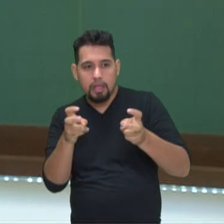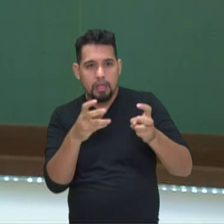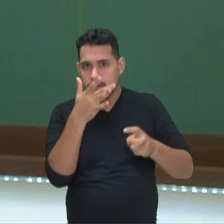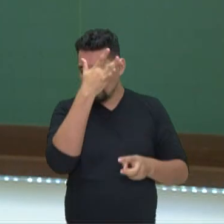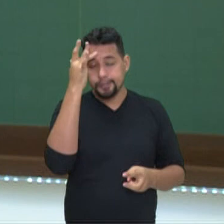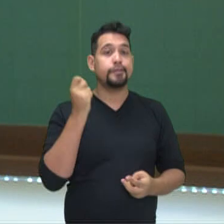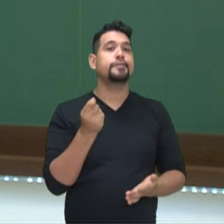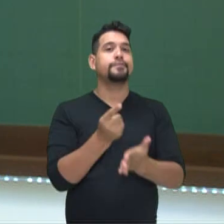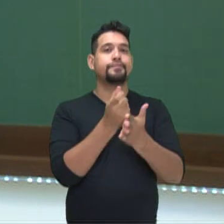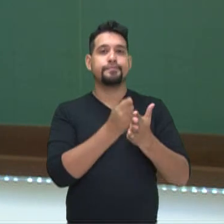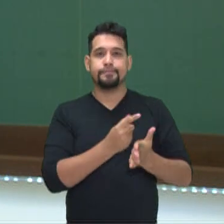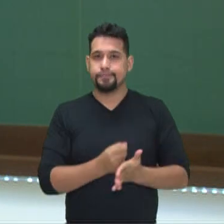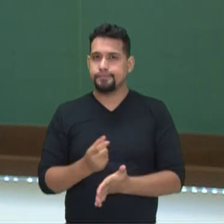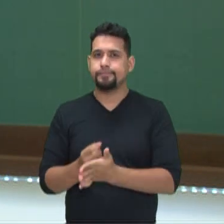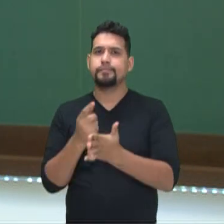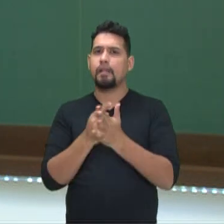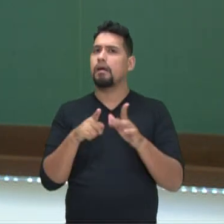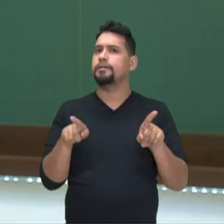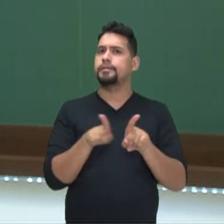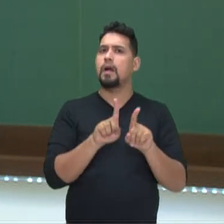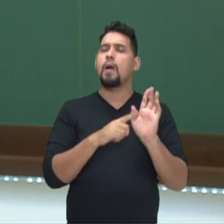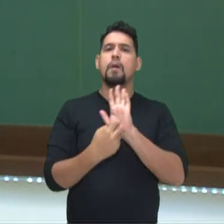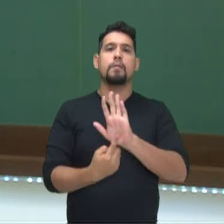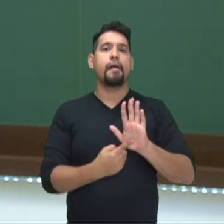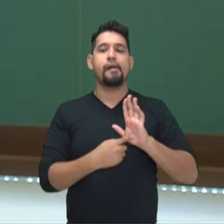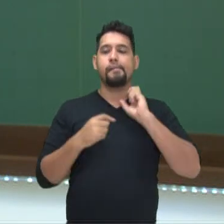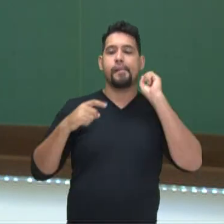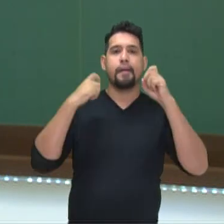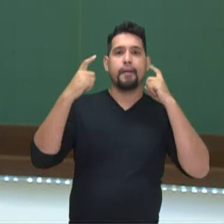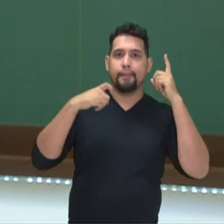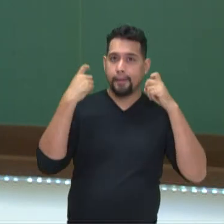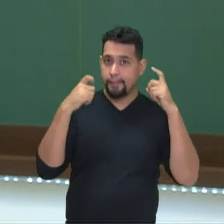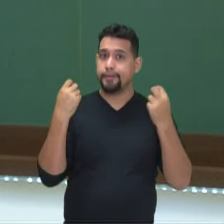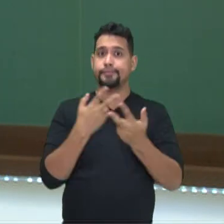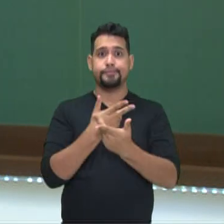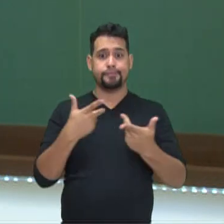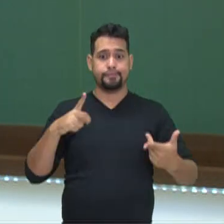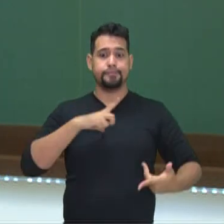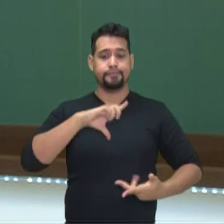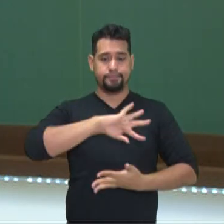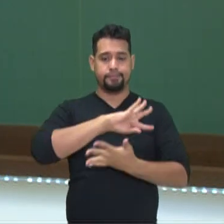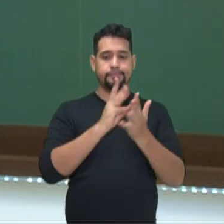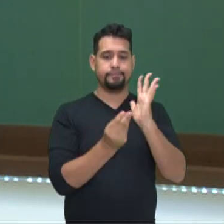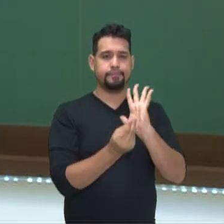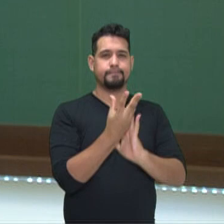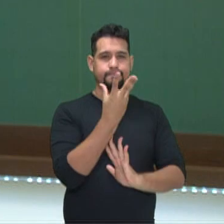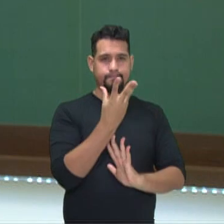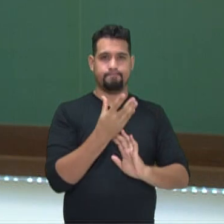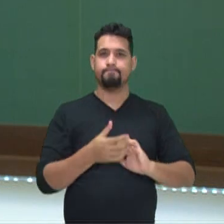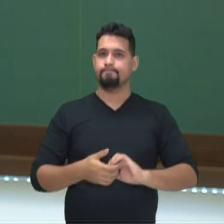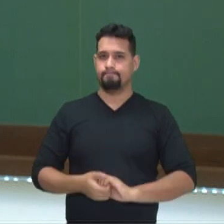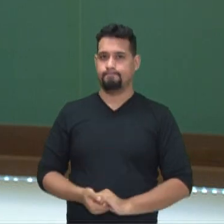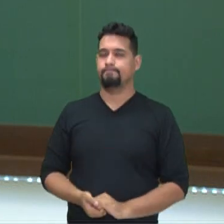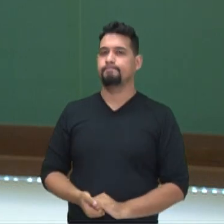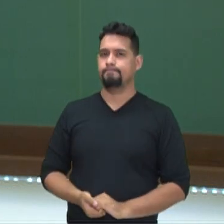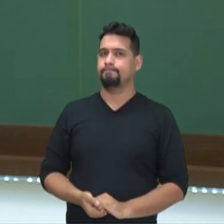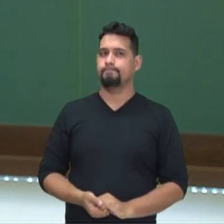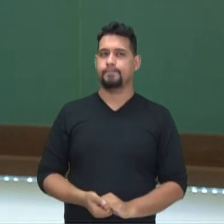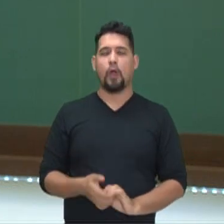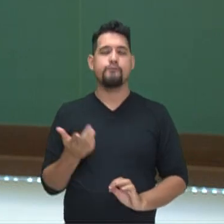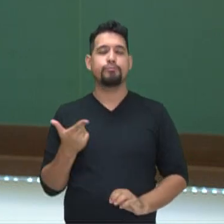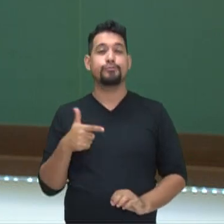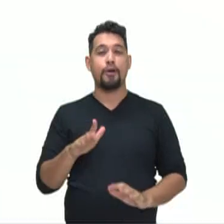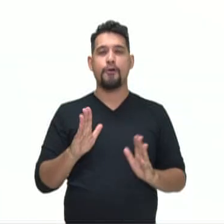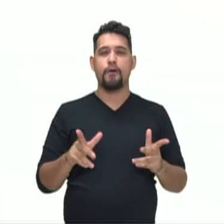de consumidores ao se demonstrar preocupada com questões de sustentabilidade. Vamos